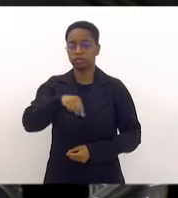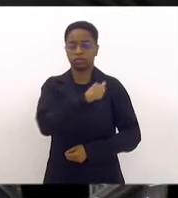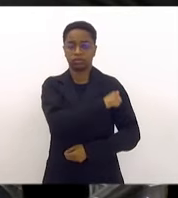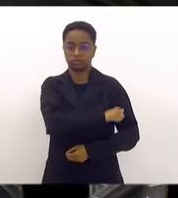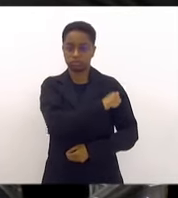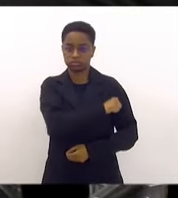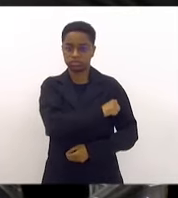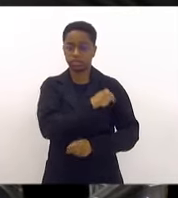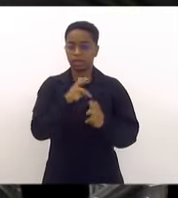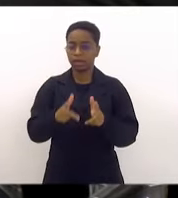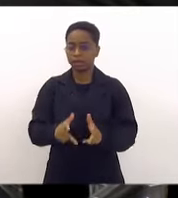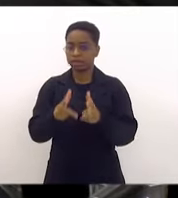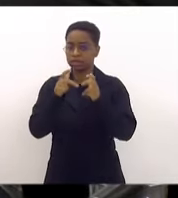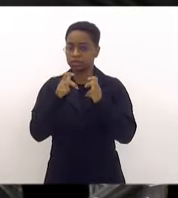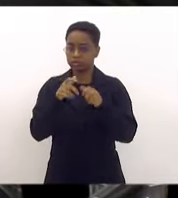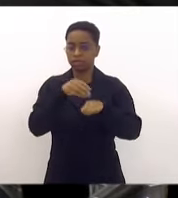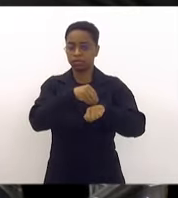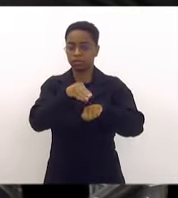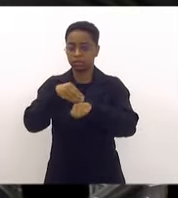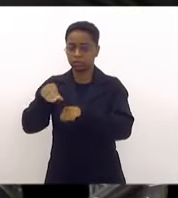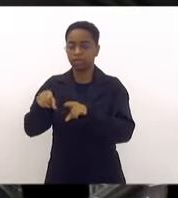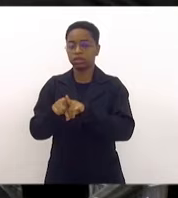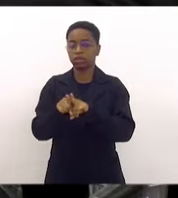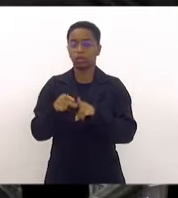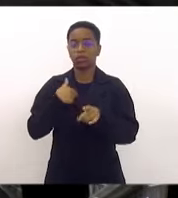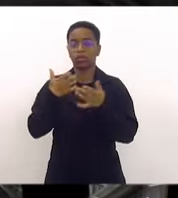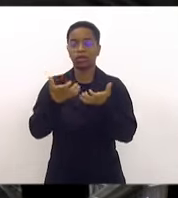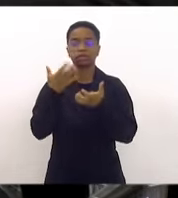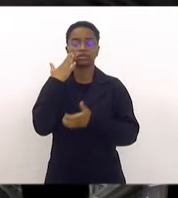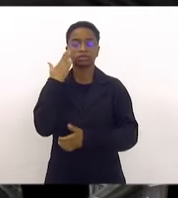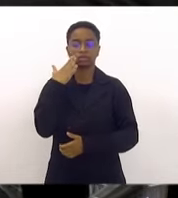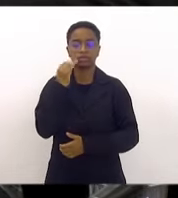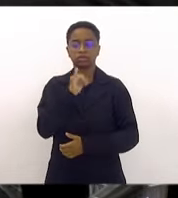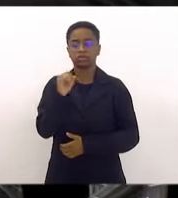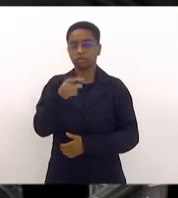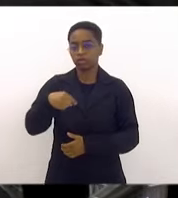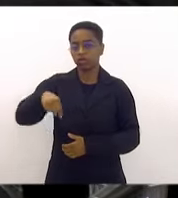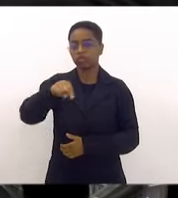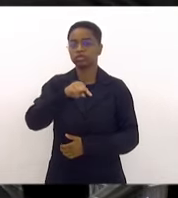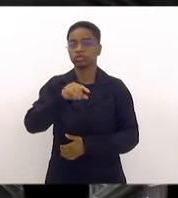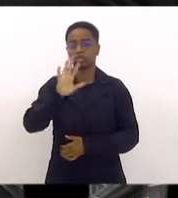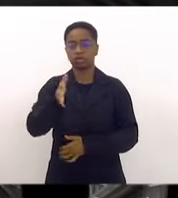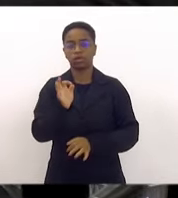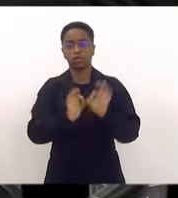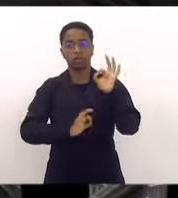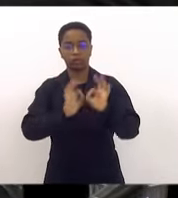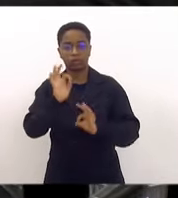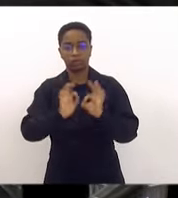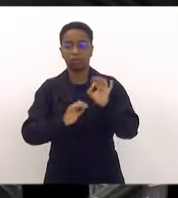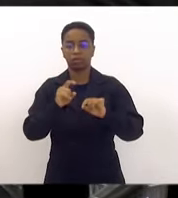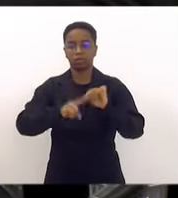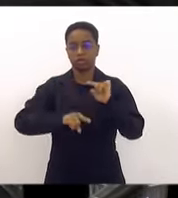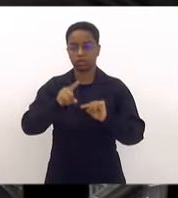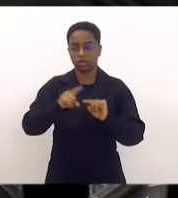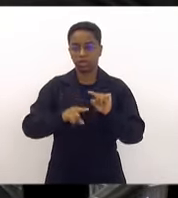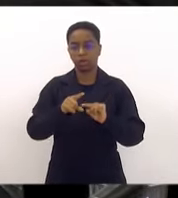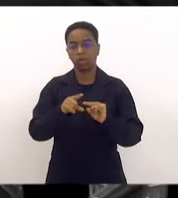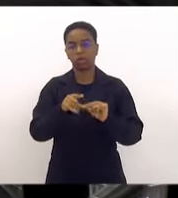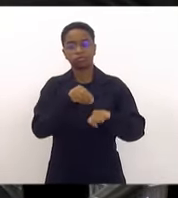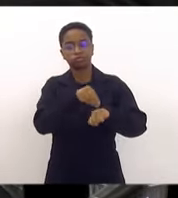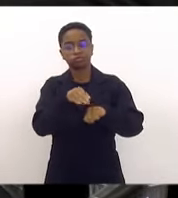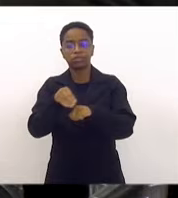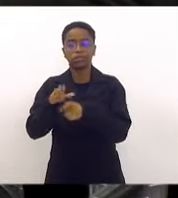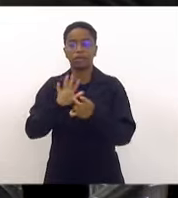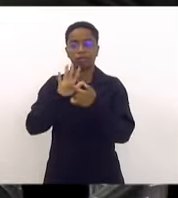Janeiro observa essa recomendação e queria saber se vocês já elaboraram algum material diretivo com